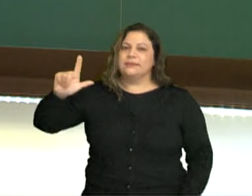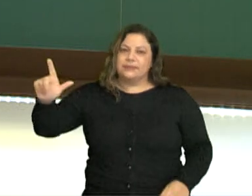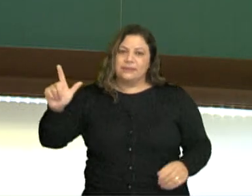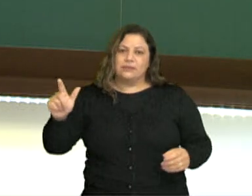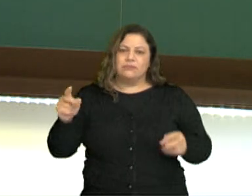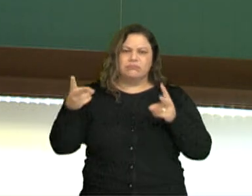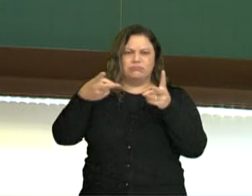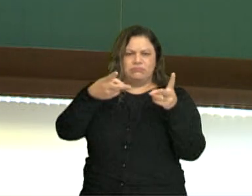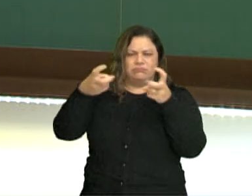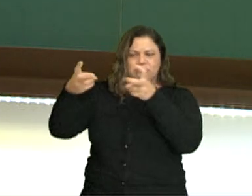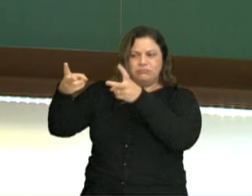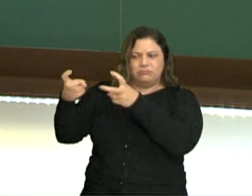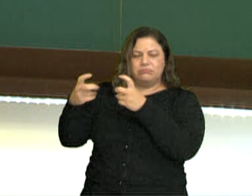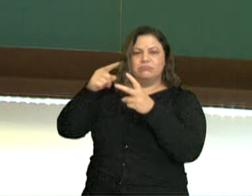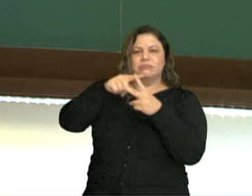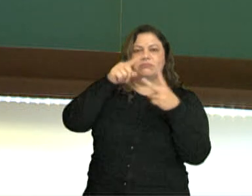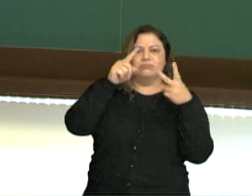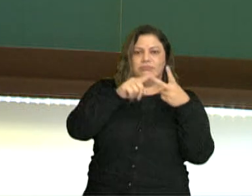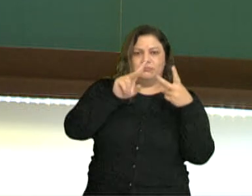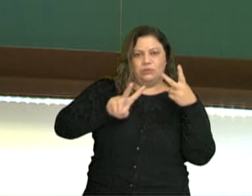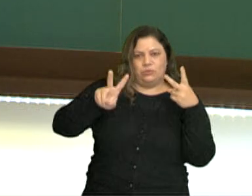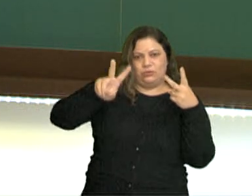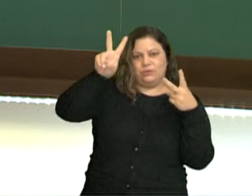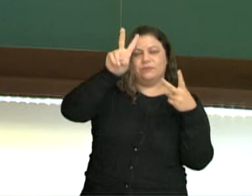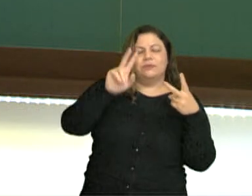que não seja aí relacionado a alimentos.